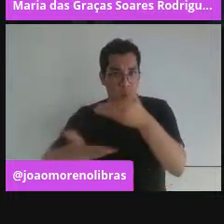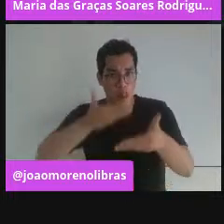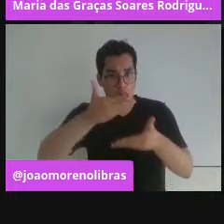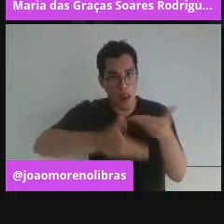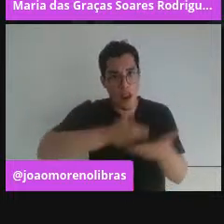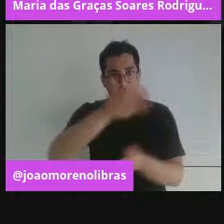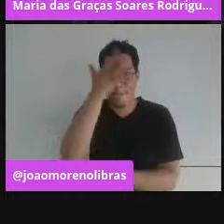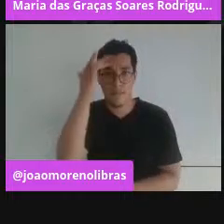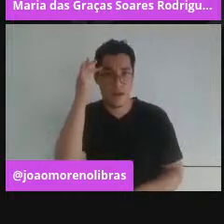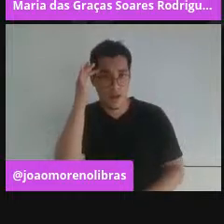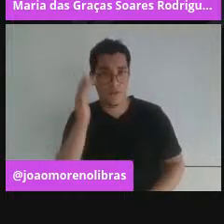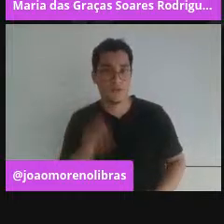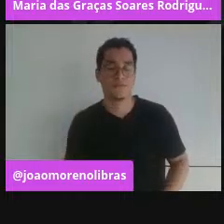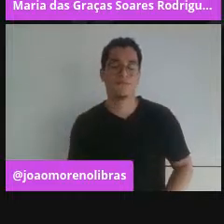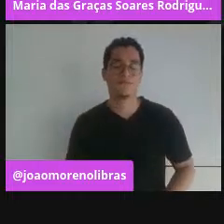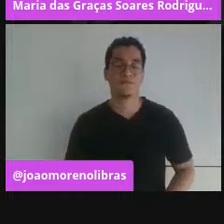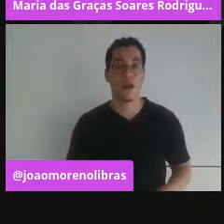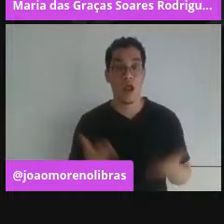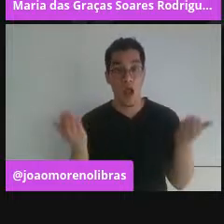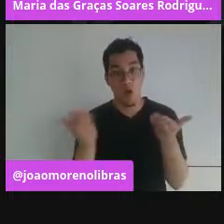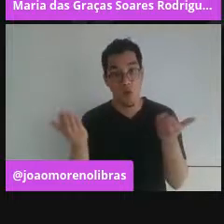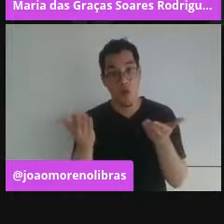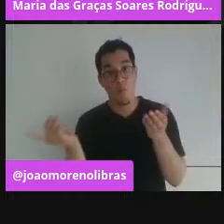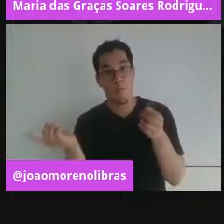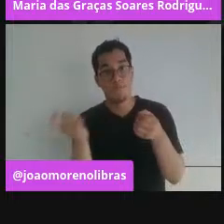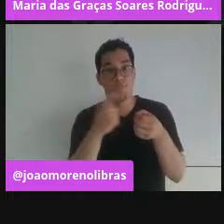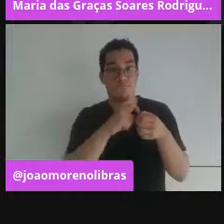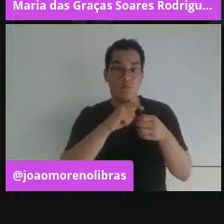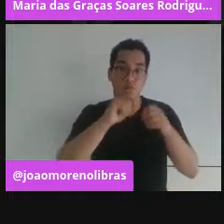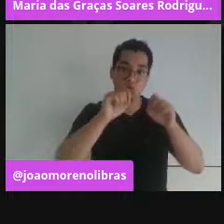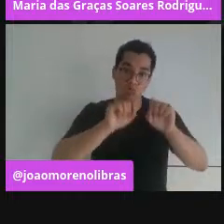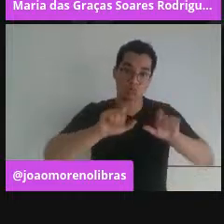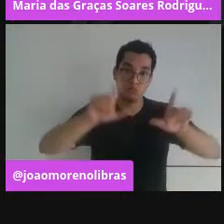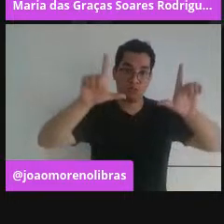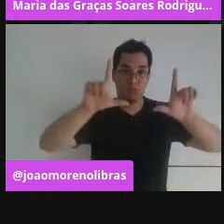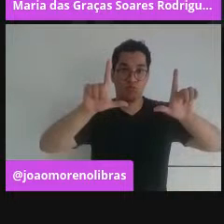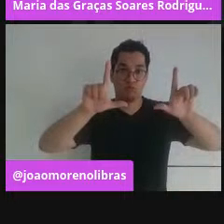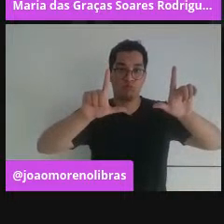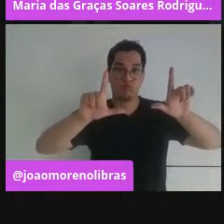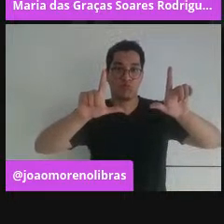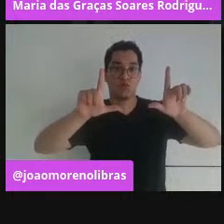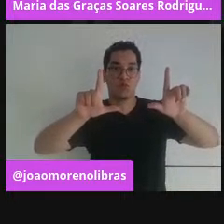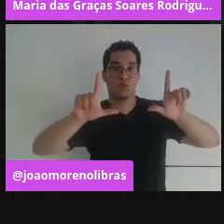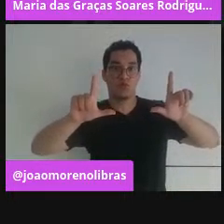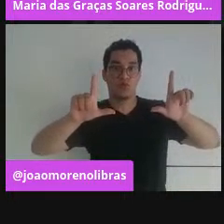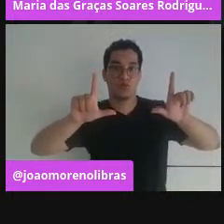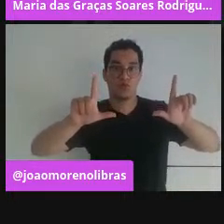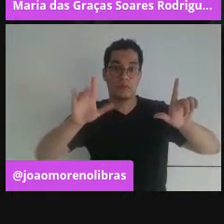para aquele esquema, aliás, esse aqui de Micheli, que está